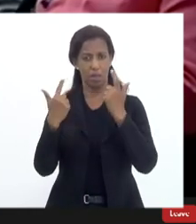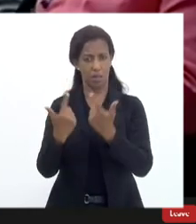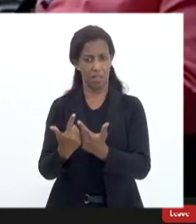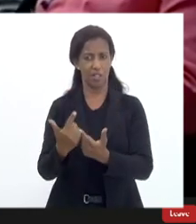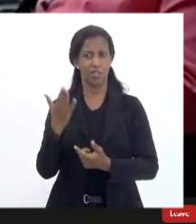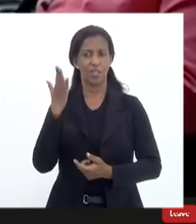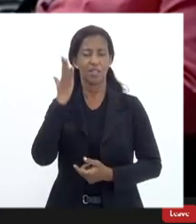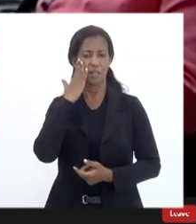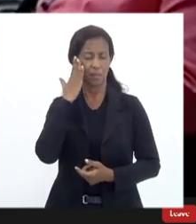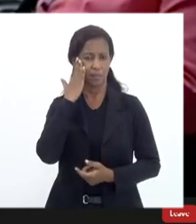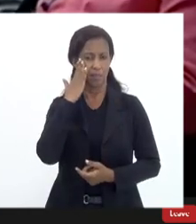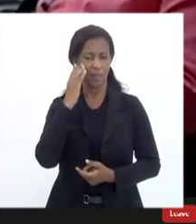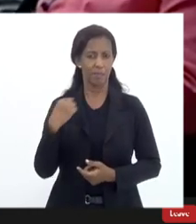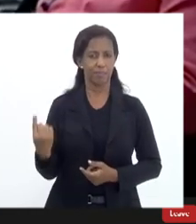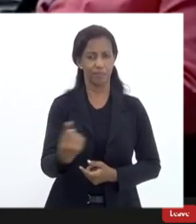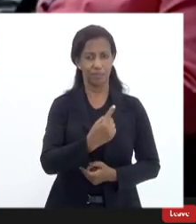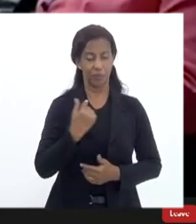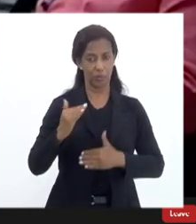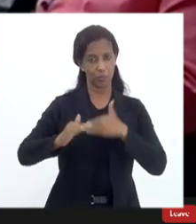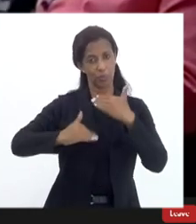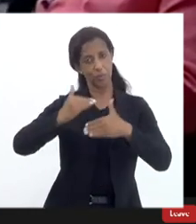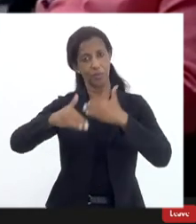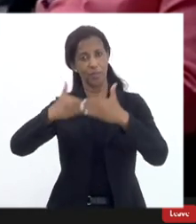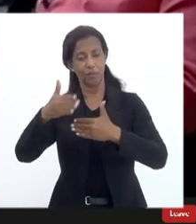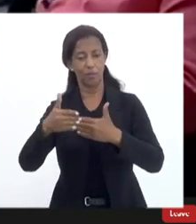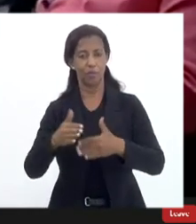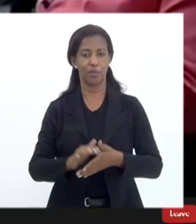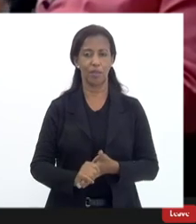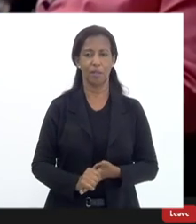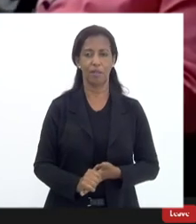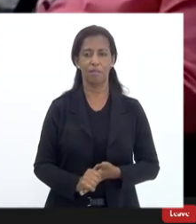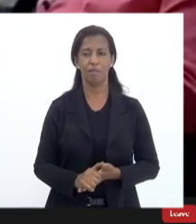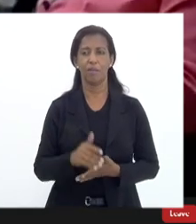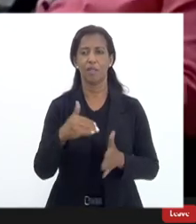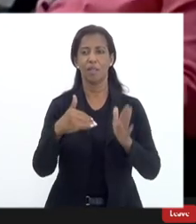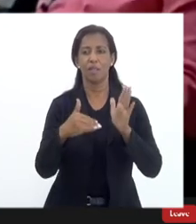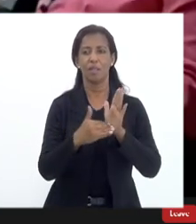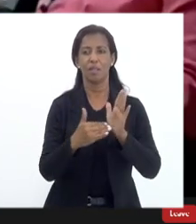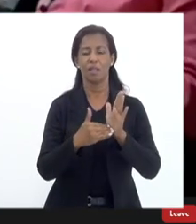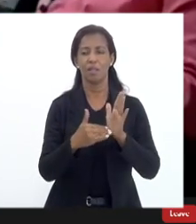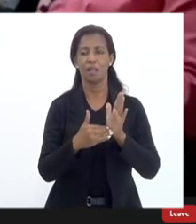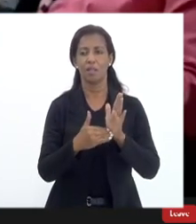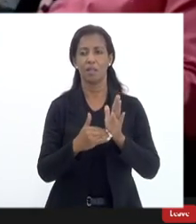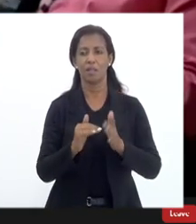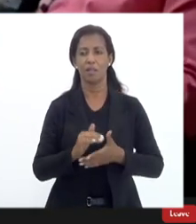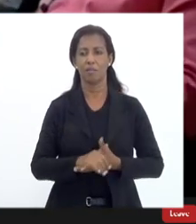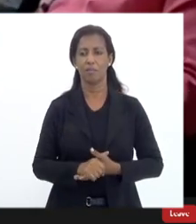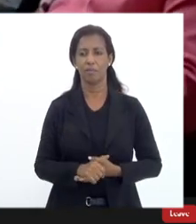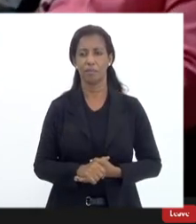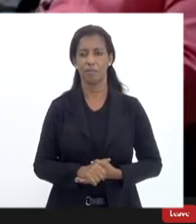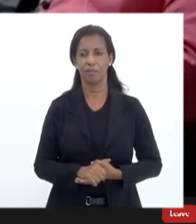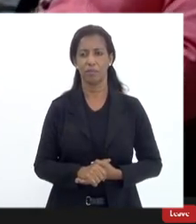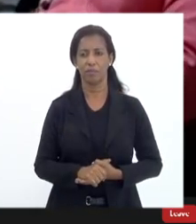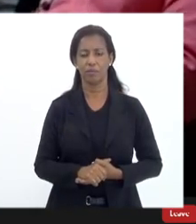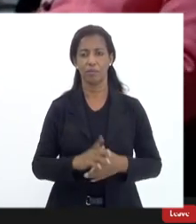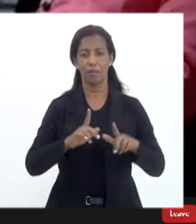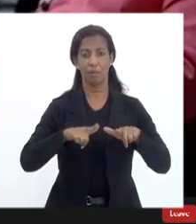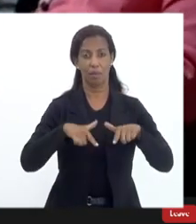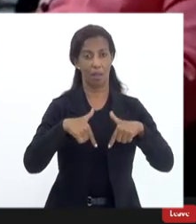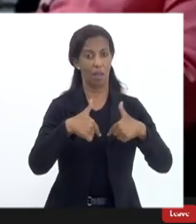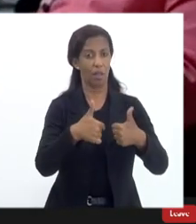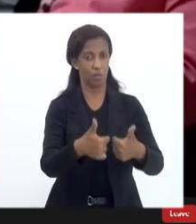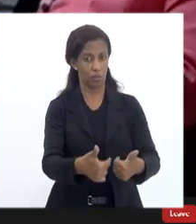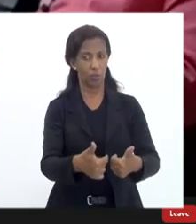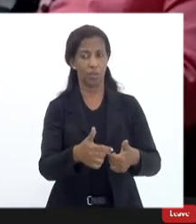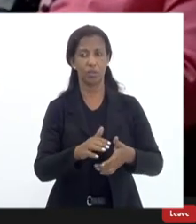estamos também desenvolvendo nesse último Recording mês in progress. Ações,